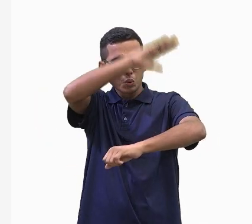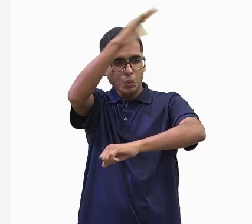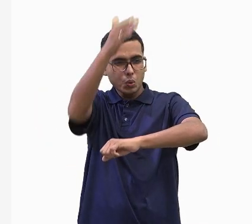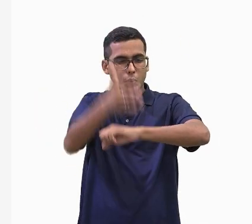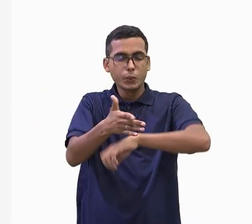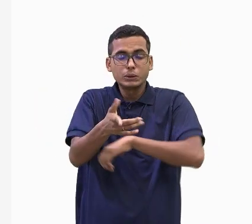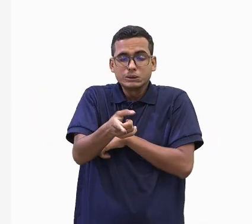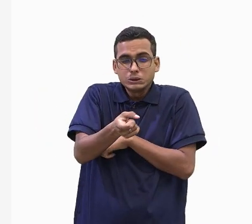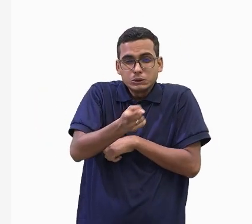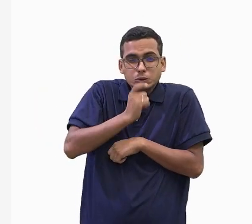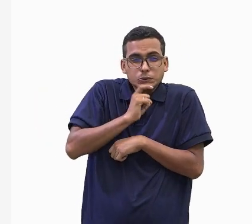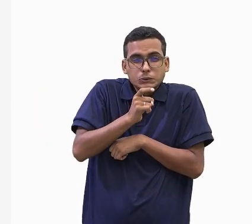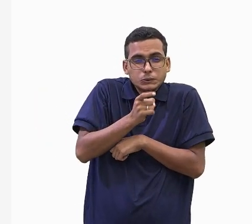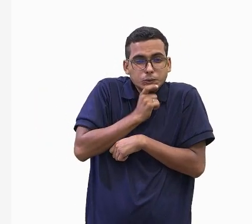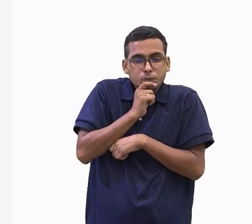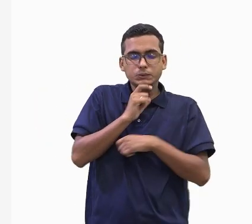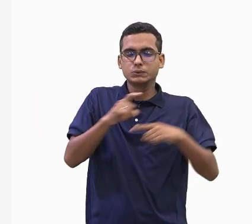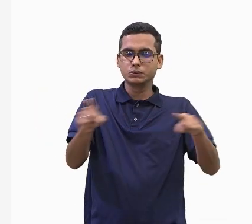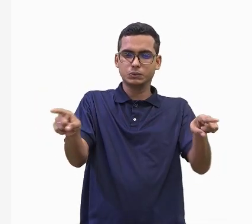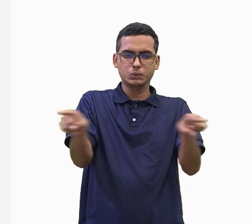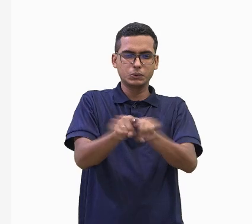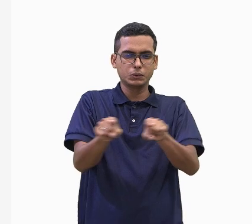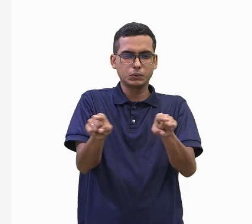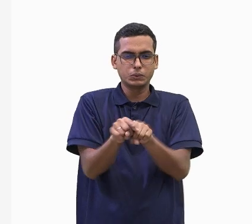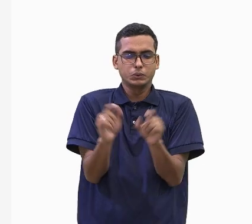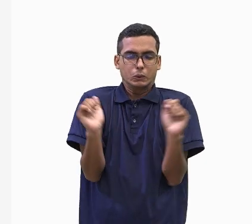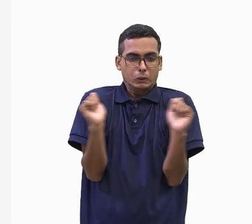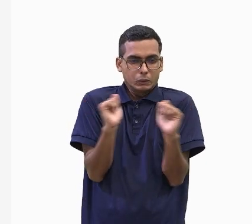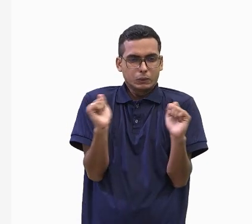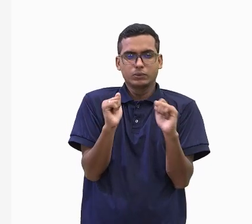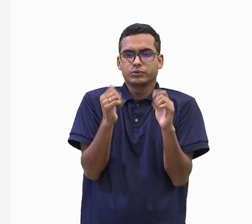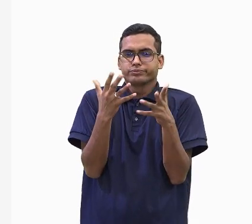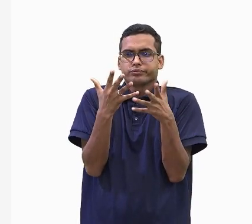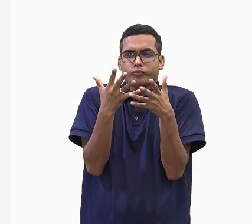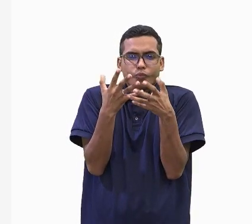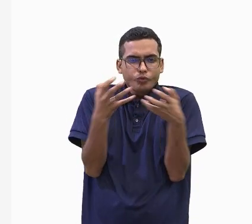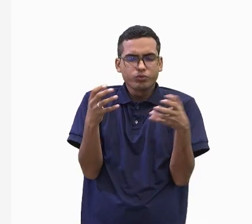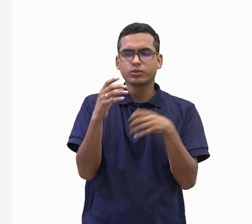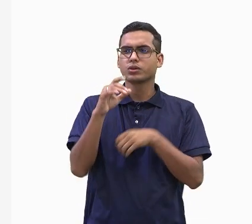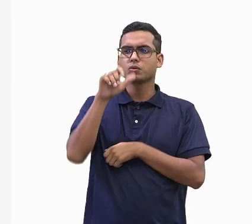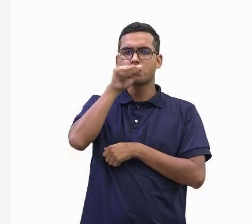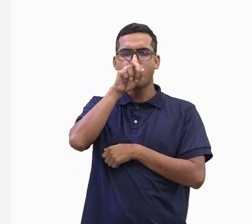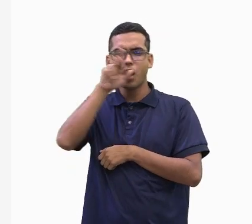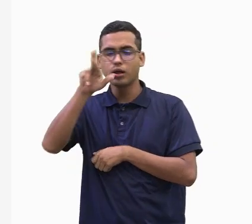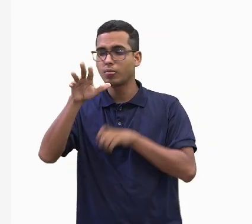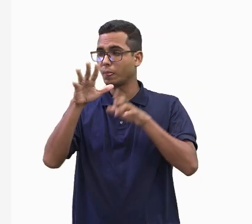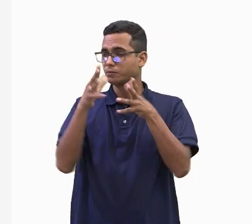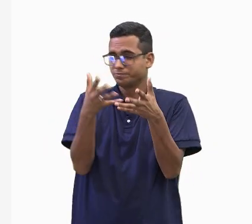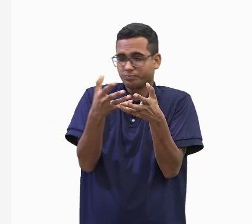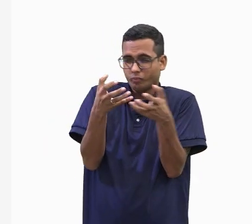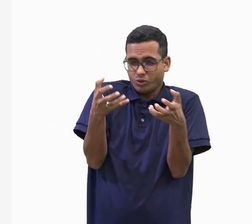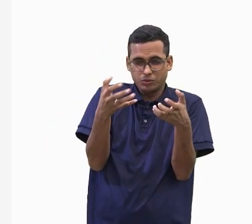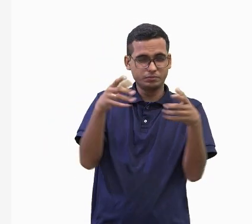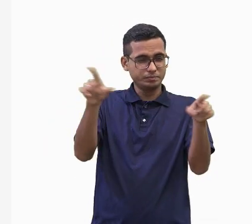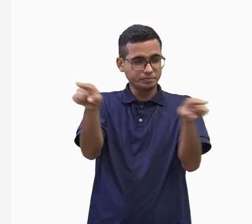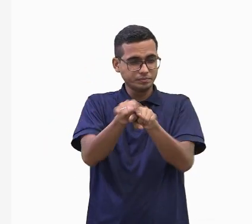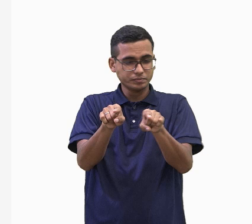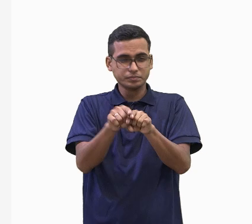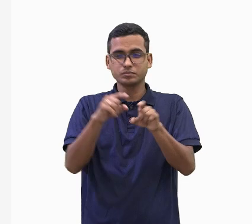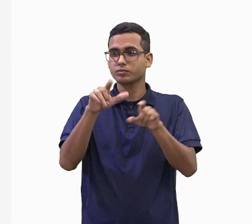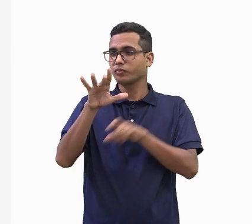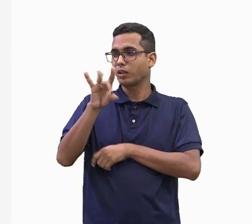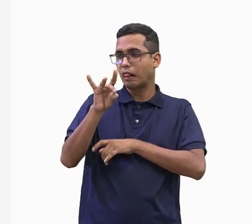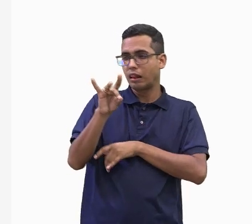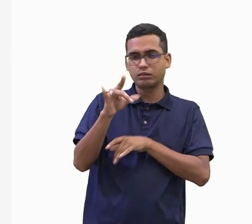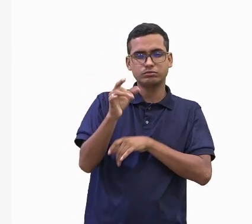um clima seco e também com grandes altitudes, já que estamos em uma cordilheira. E vai ter também